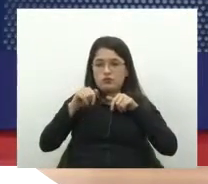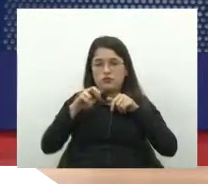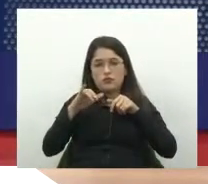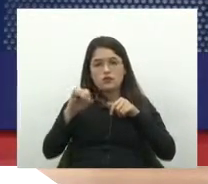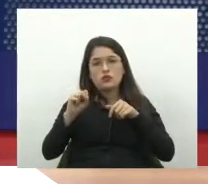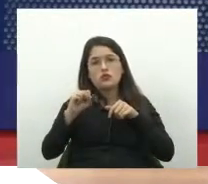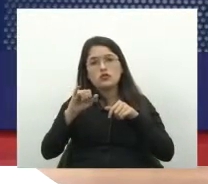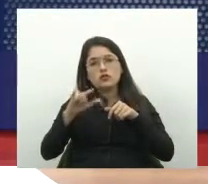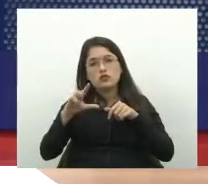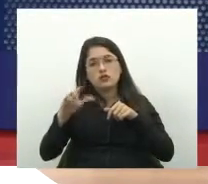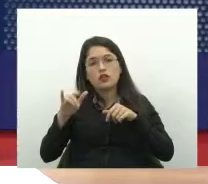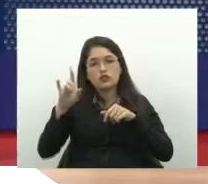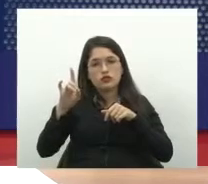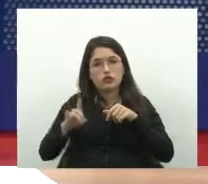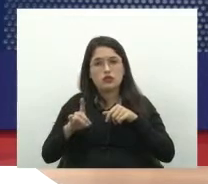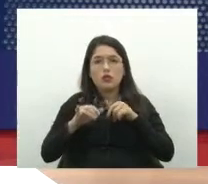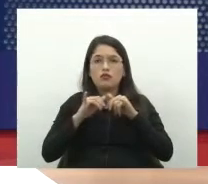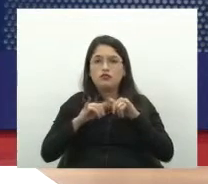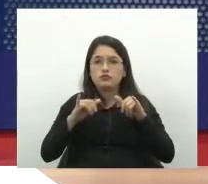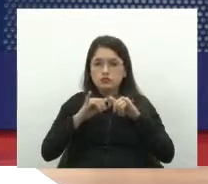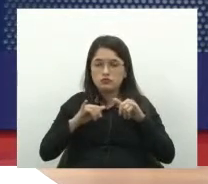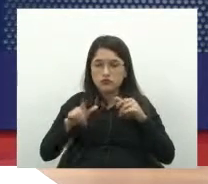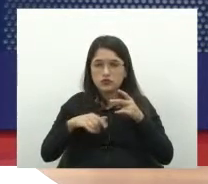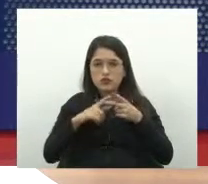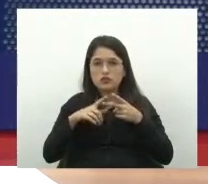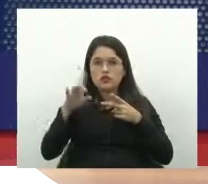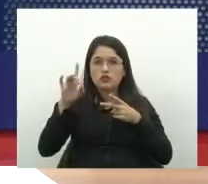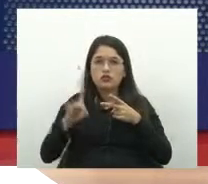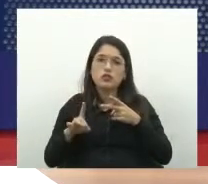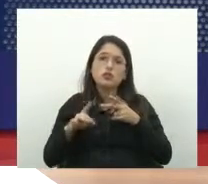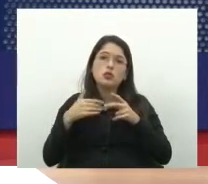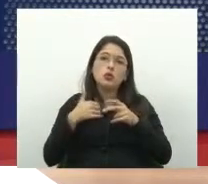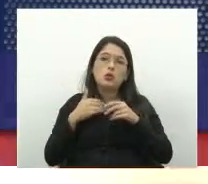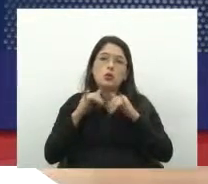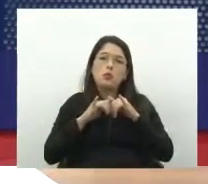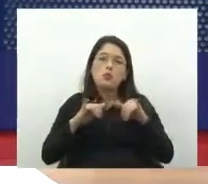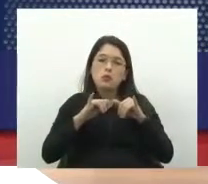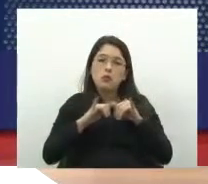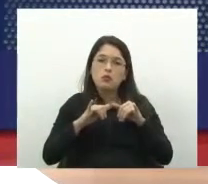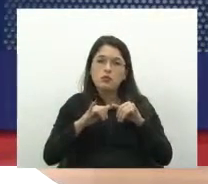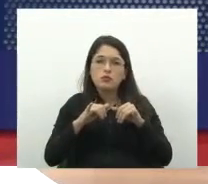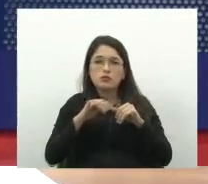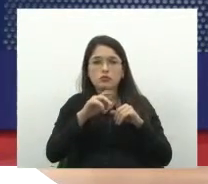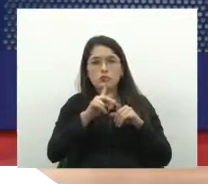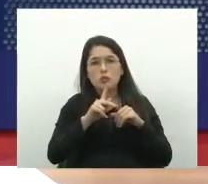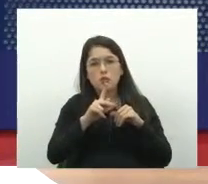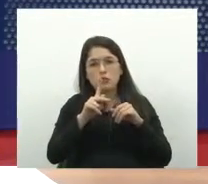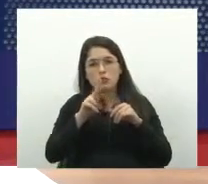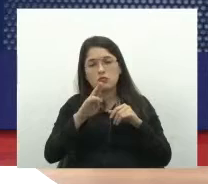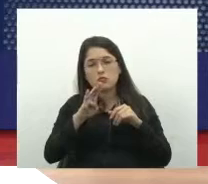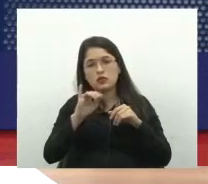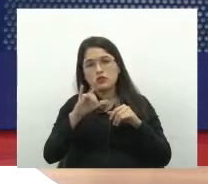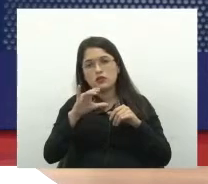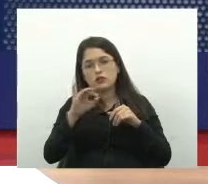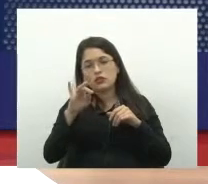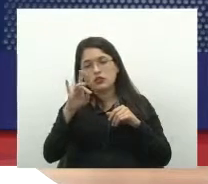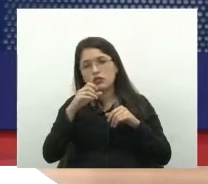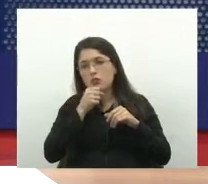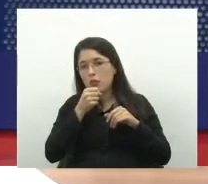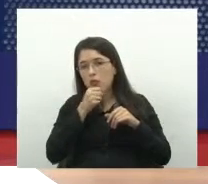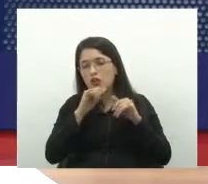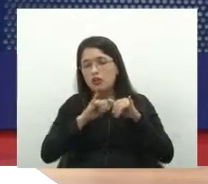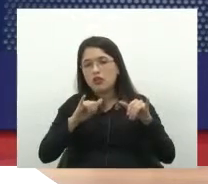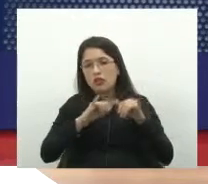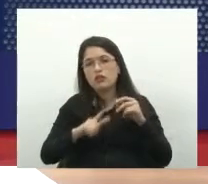de imprensa, Elaide Zandrelino, diretora de publicidade, e o Cleiton Boson, que é o